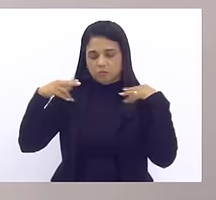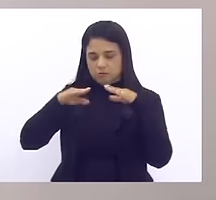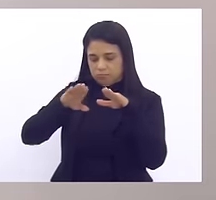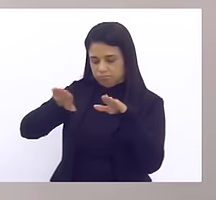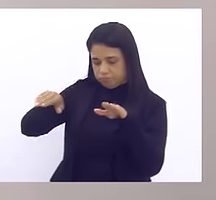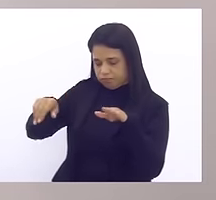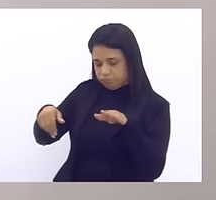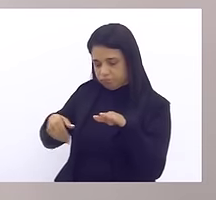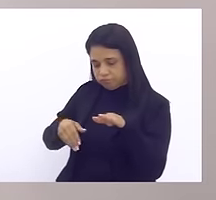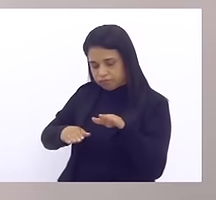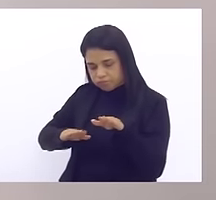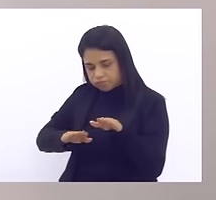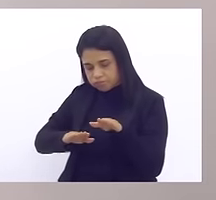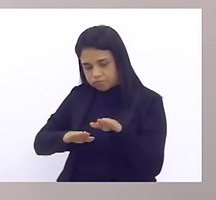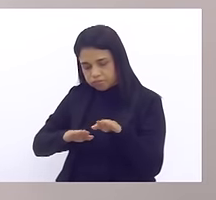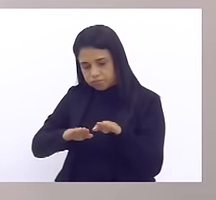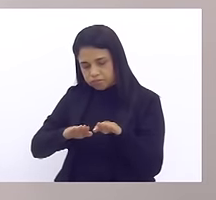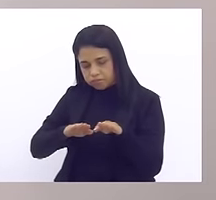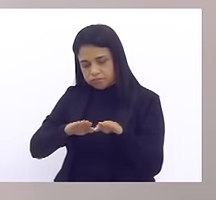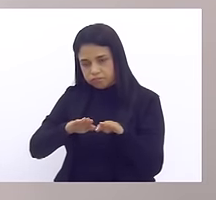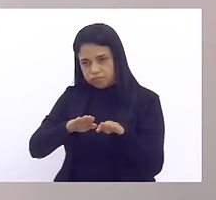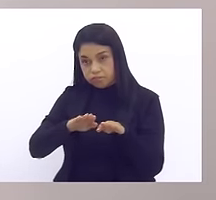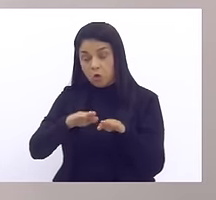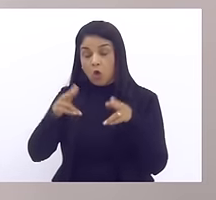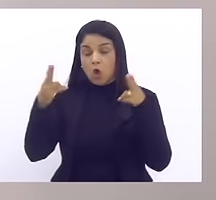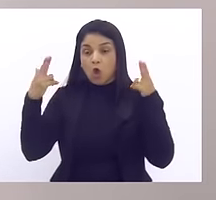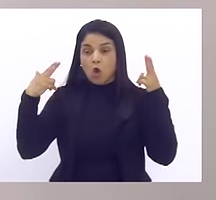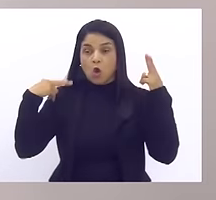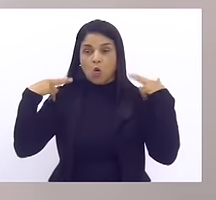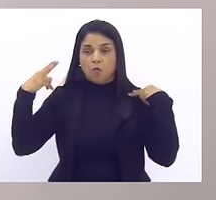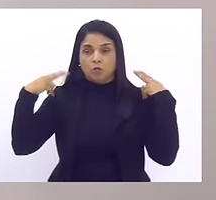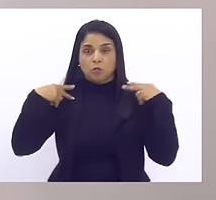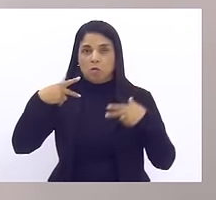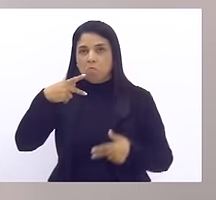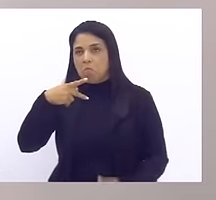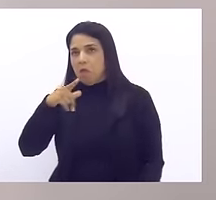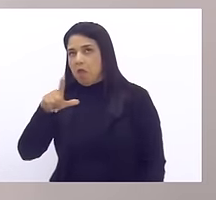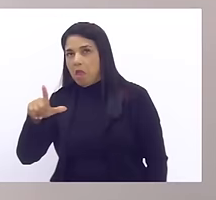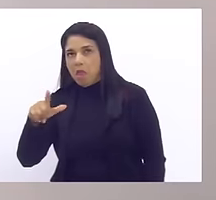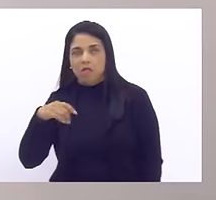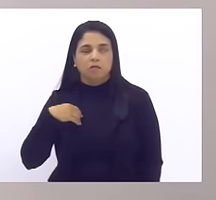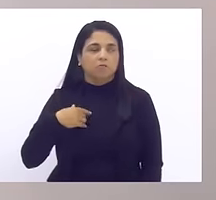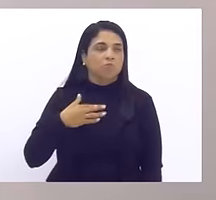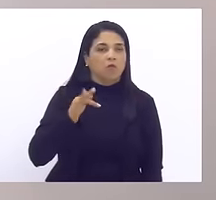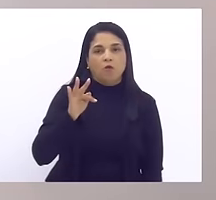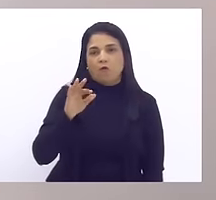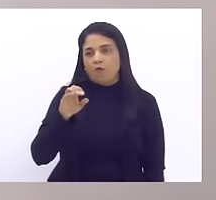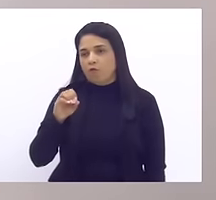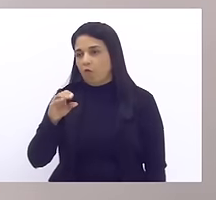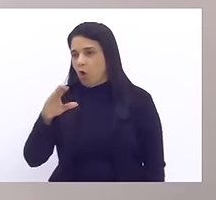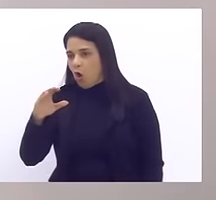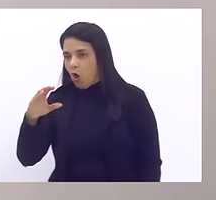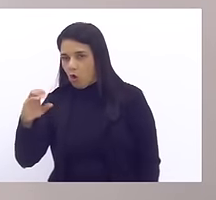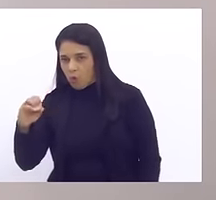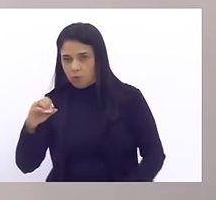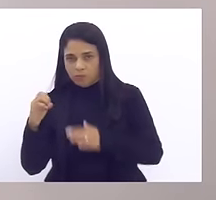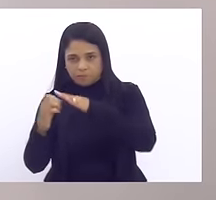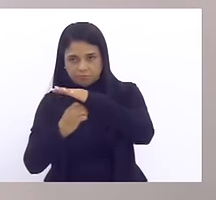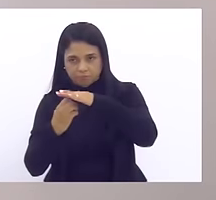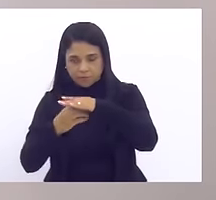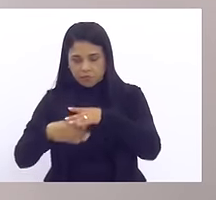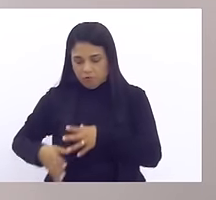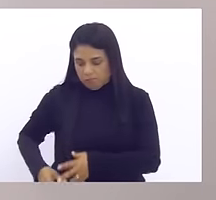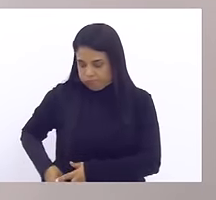o carro sobe na prancha Aí o motorista da apl da foco ou qualquer outra empresa vai lá tira do bolso